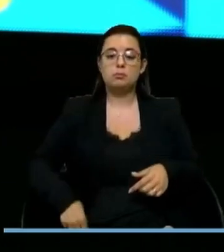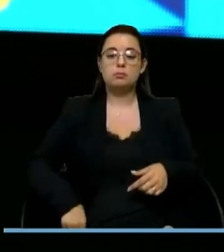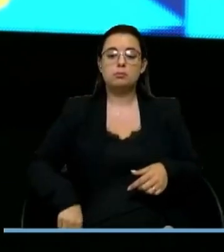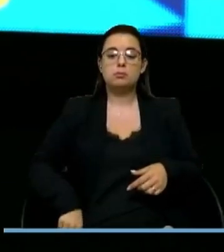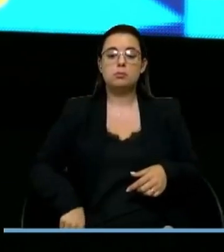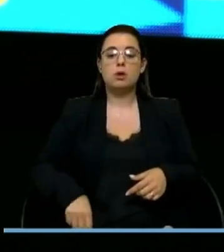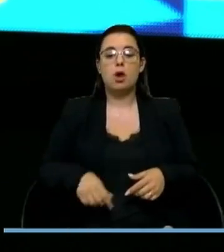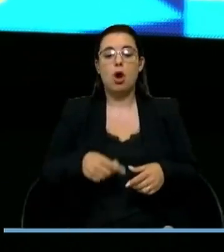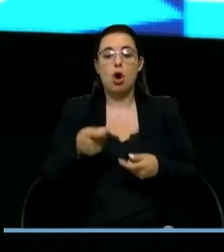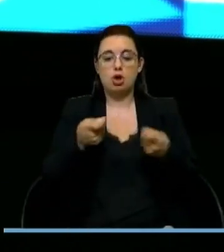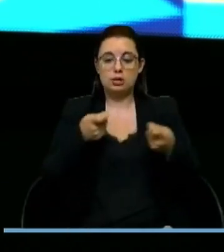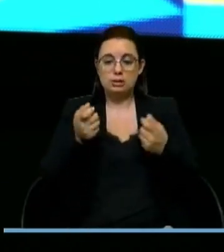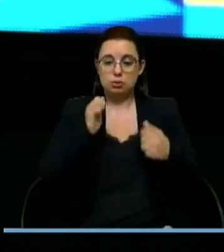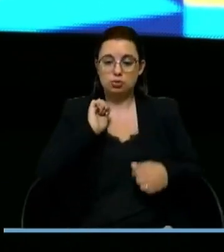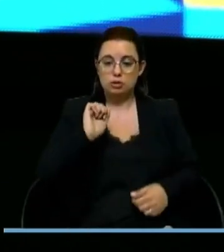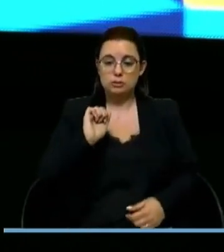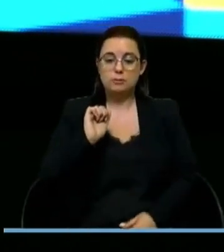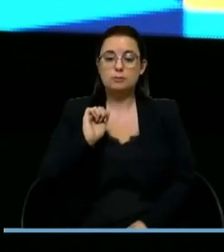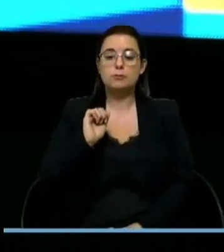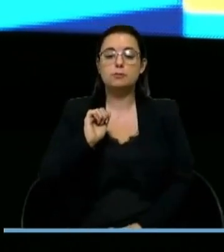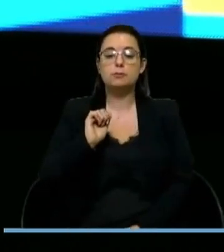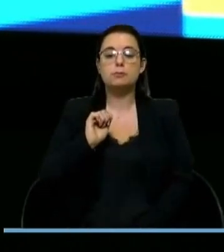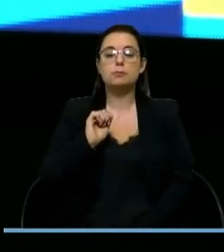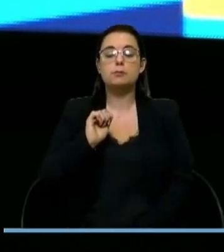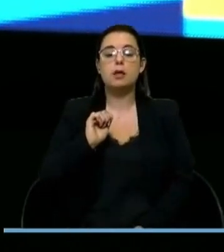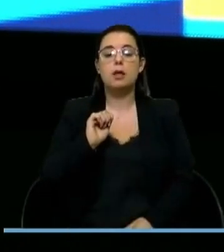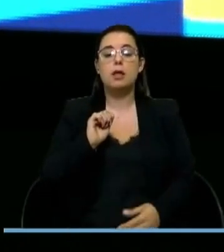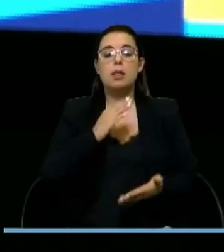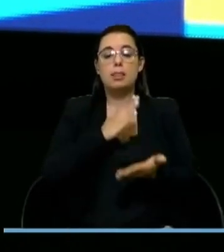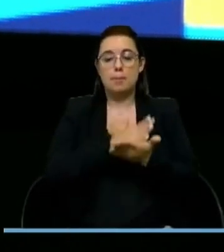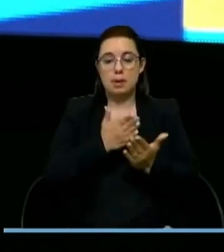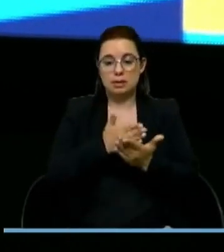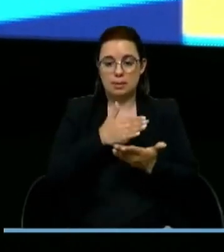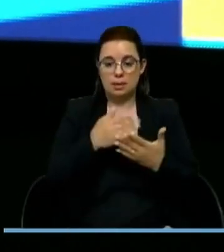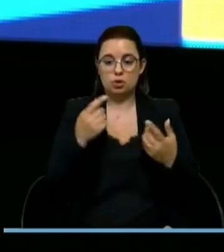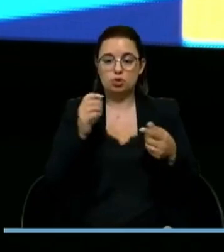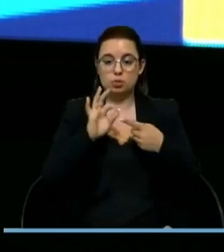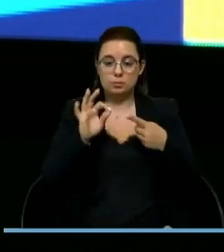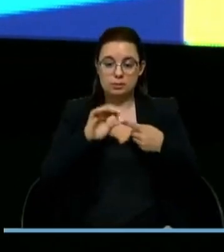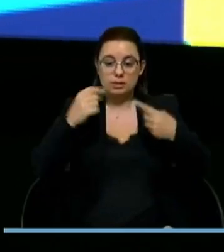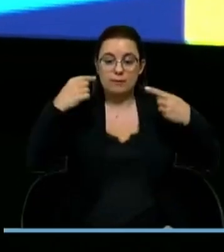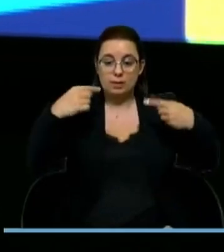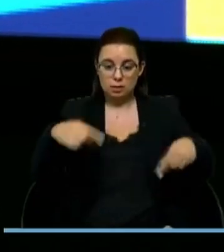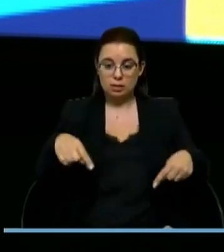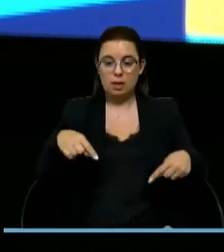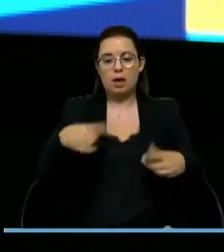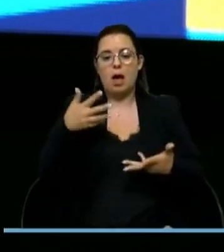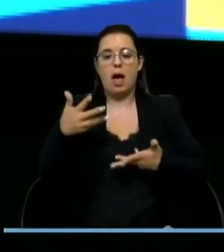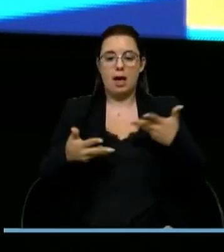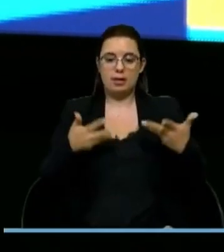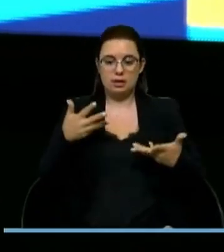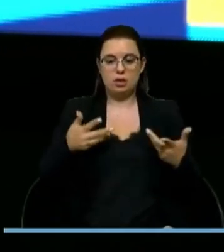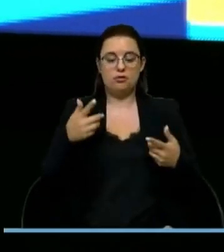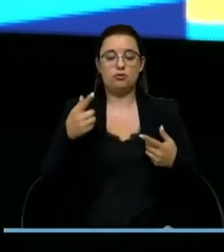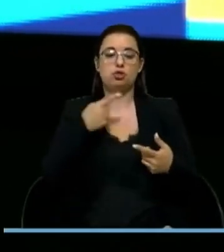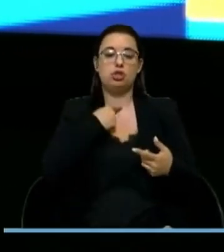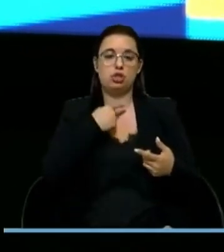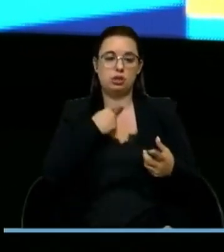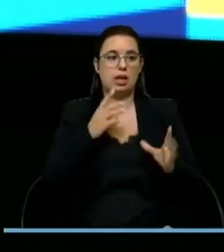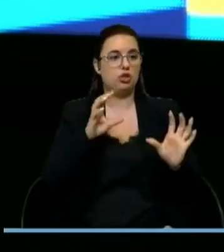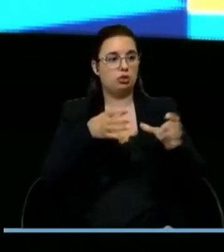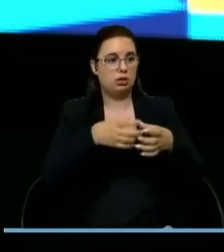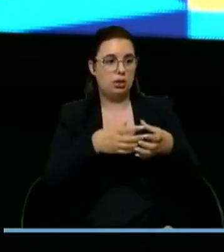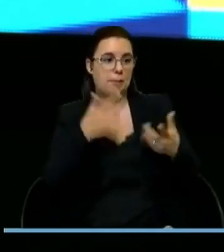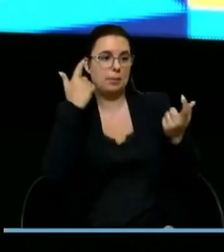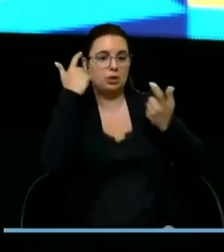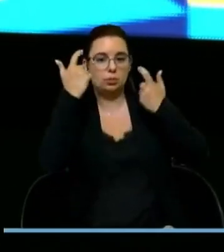próprias organizações, departamentos específicos de ativos digitais, onde têm equipas a